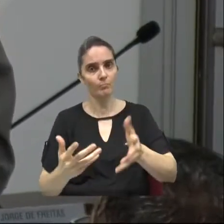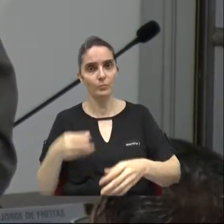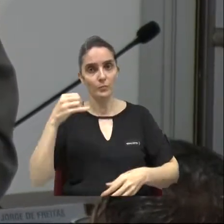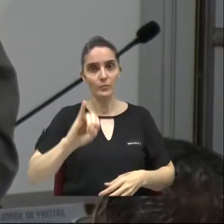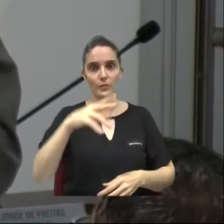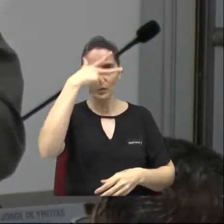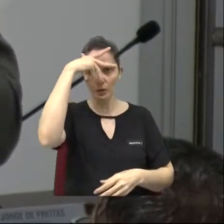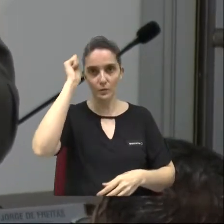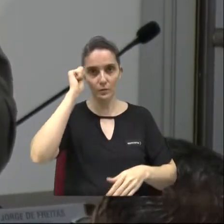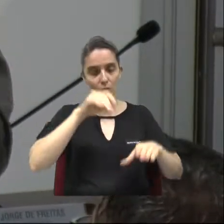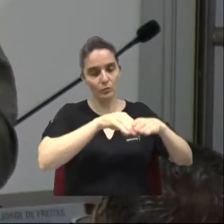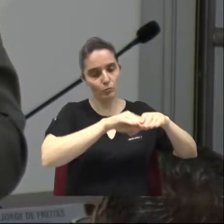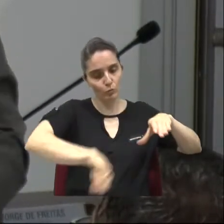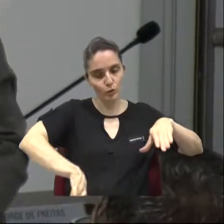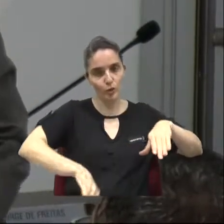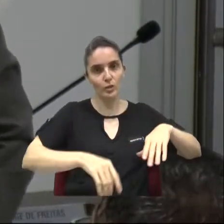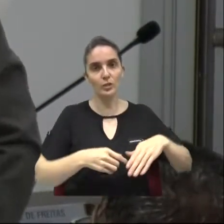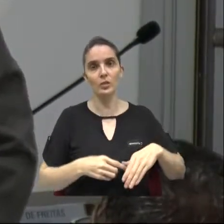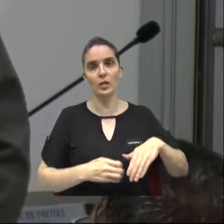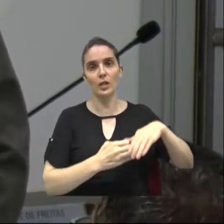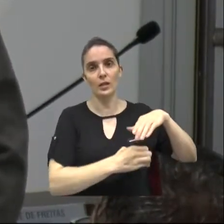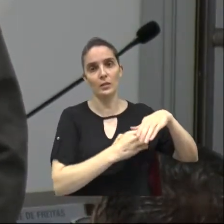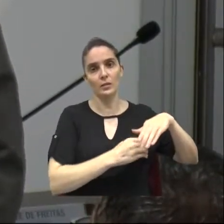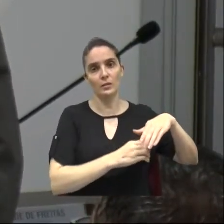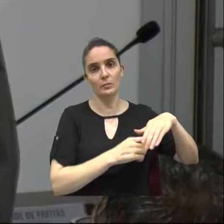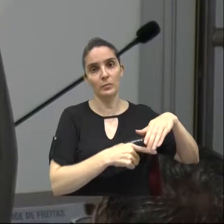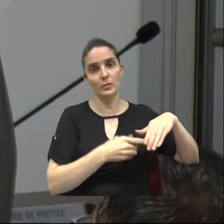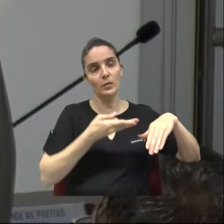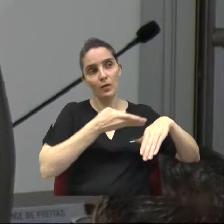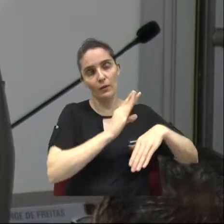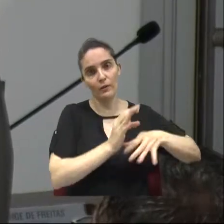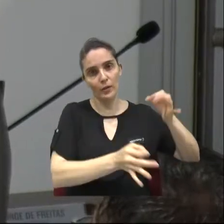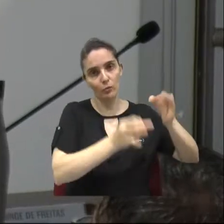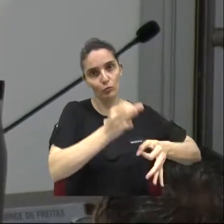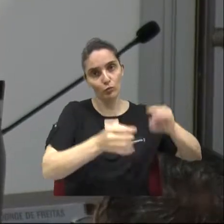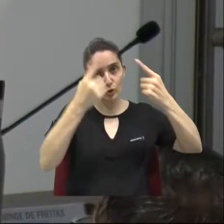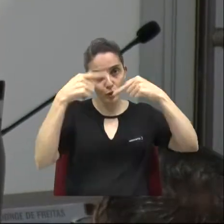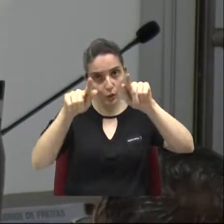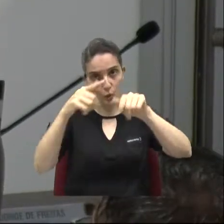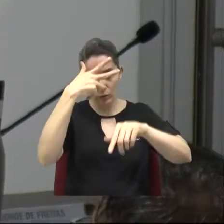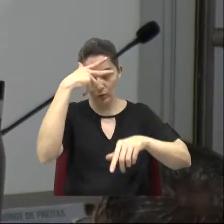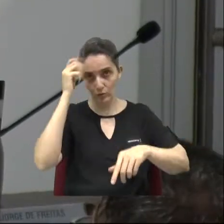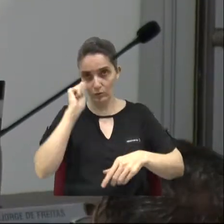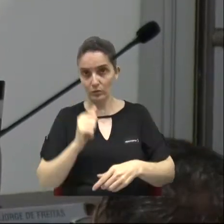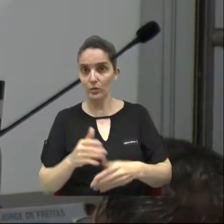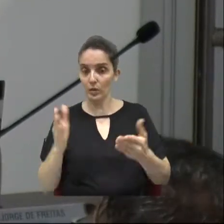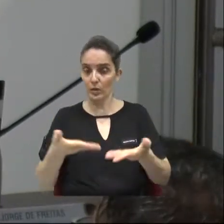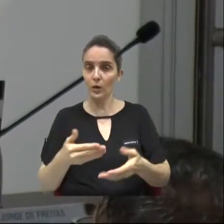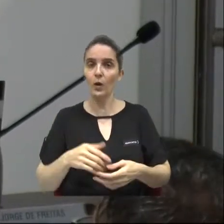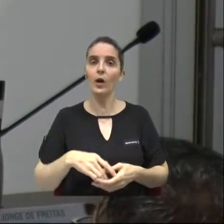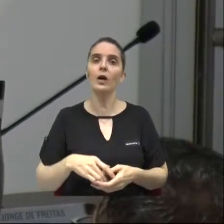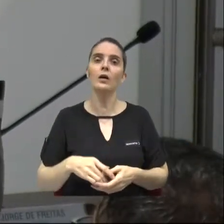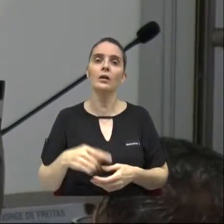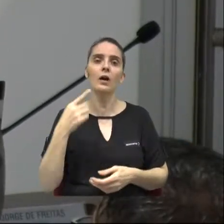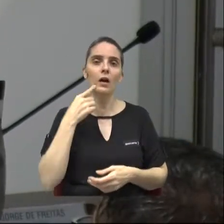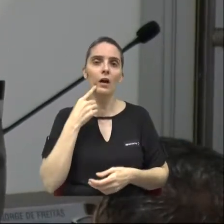prefeitura derrubar, ele vai levar isso na justiça contra a prefeitura. Então fica aqui o meu pedido aos senhores para que nós possamos